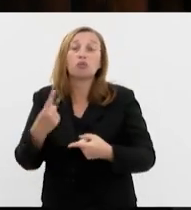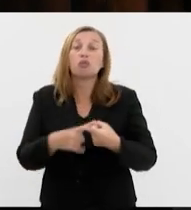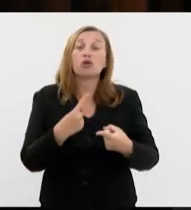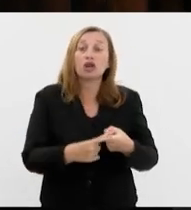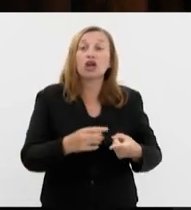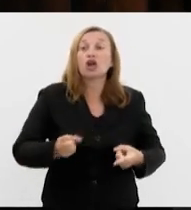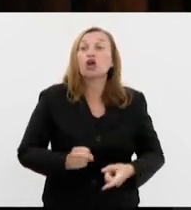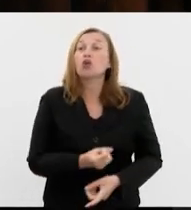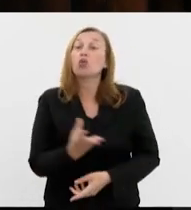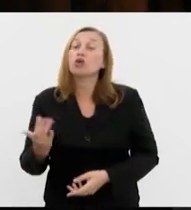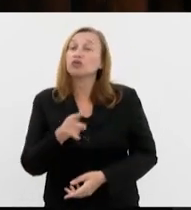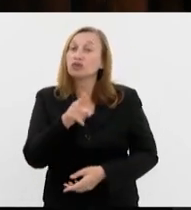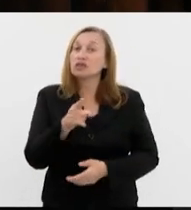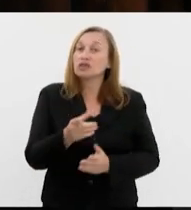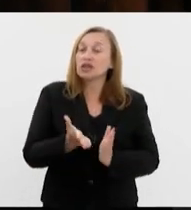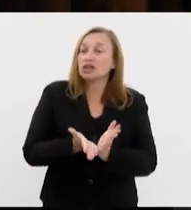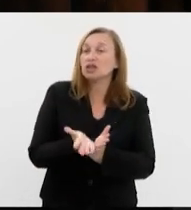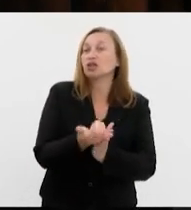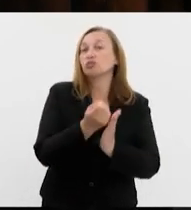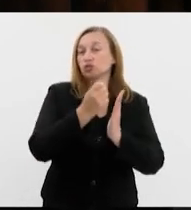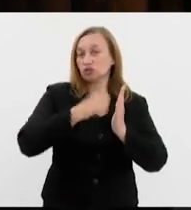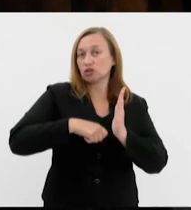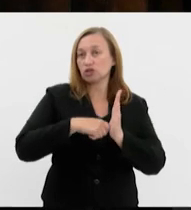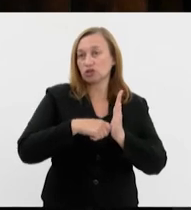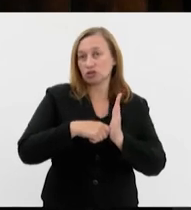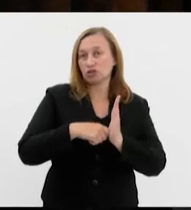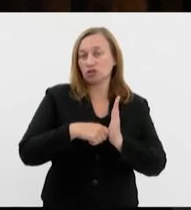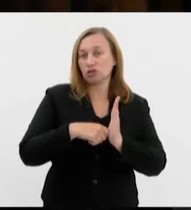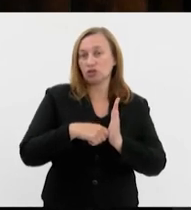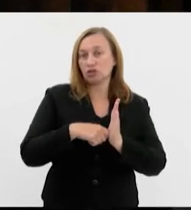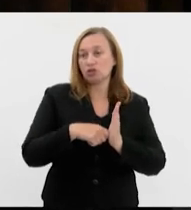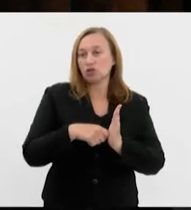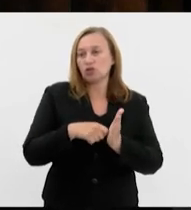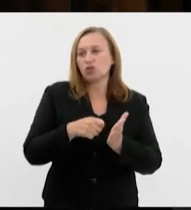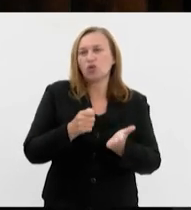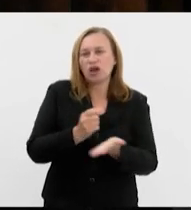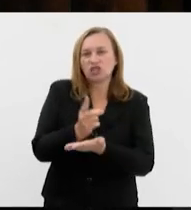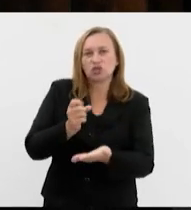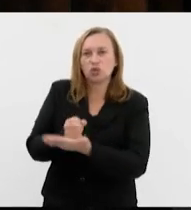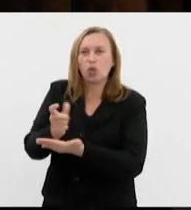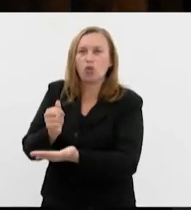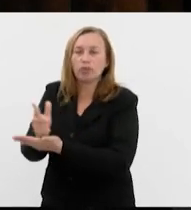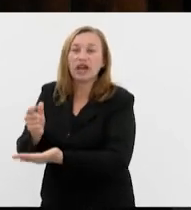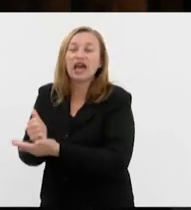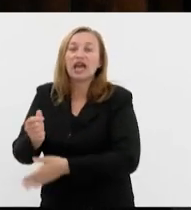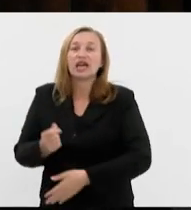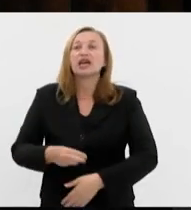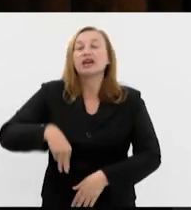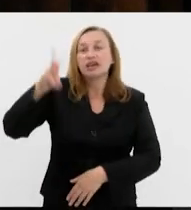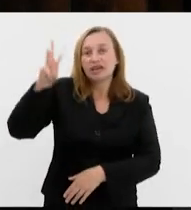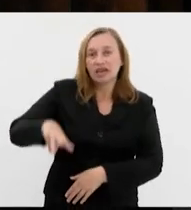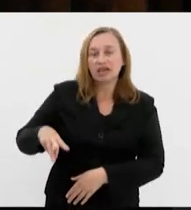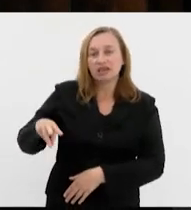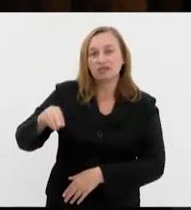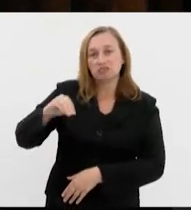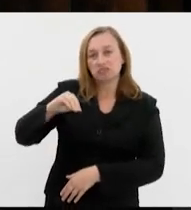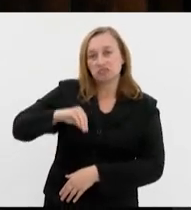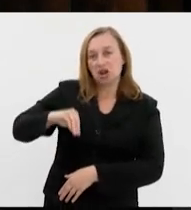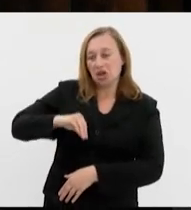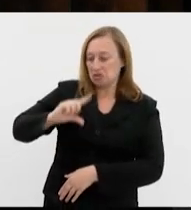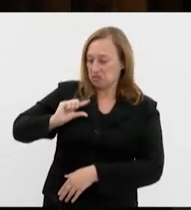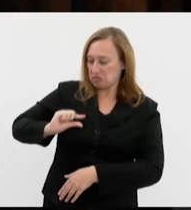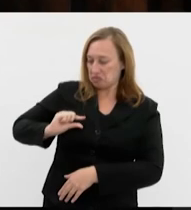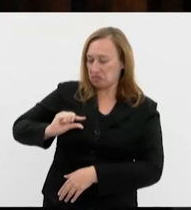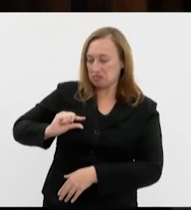você tributa o consumo, proporcionalmente, quem ganha menos é mais impactado pelo pagamento